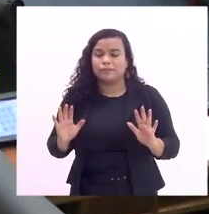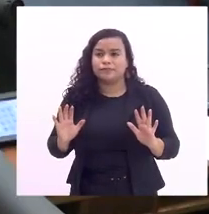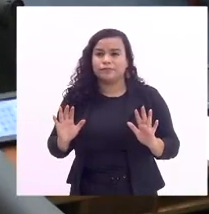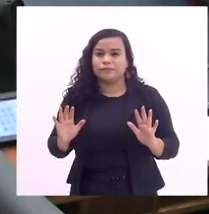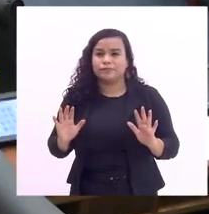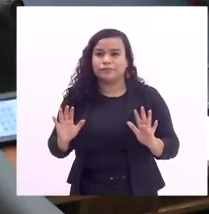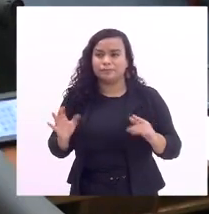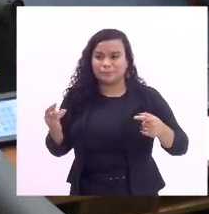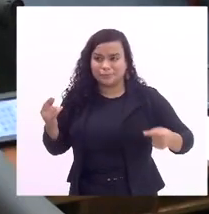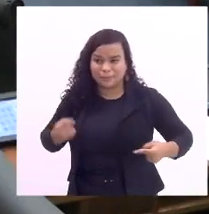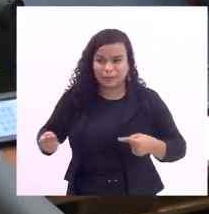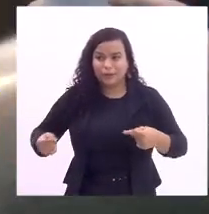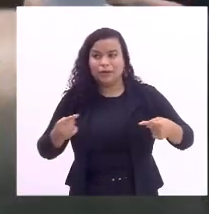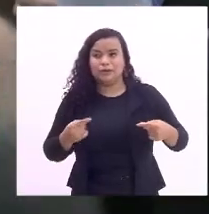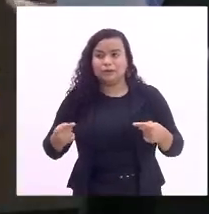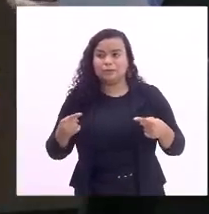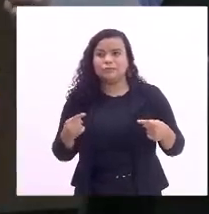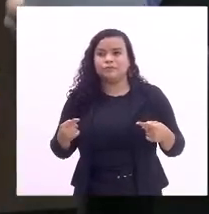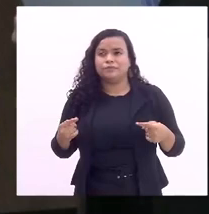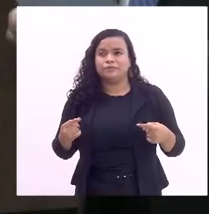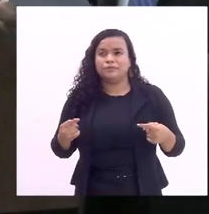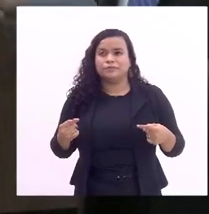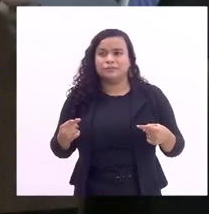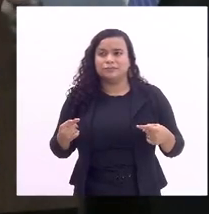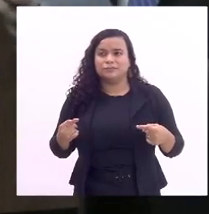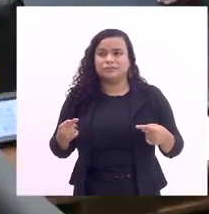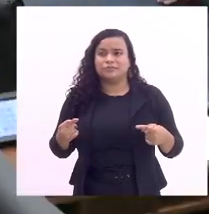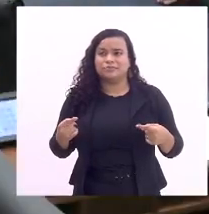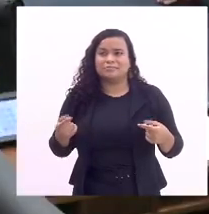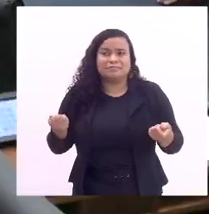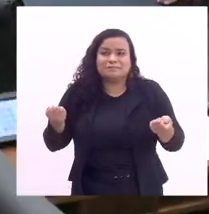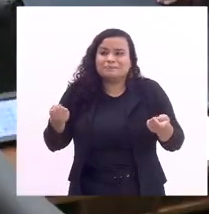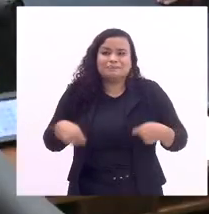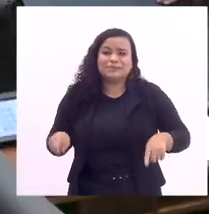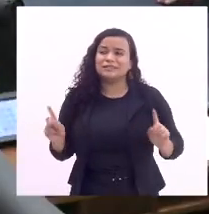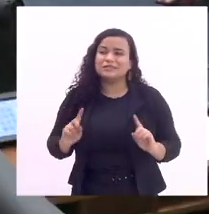Eu acho que a discussão não procede, senhor presidente.